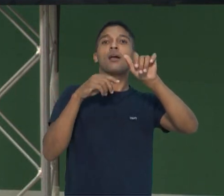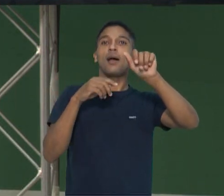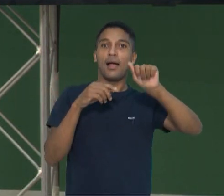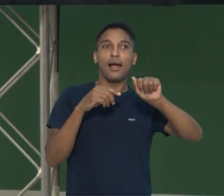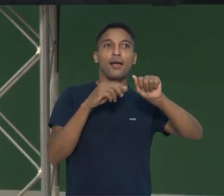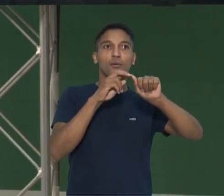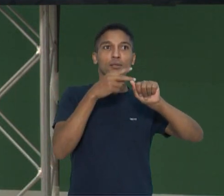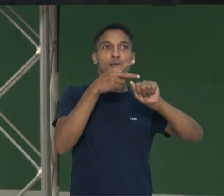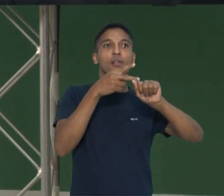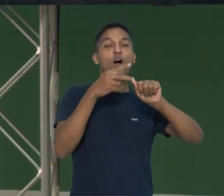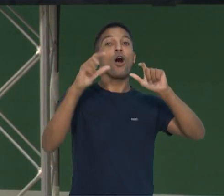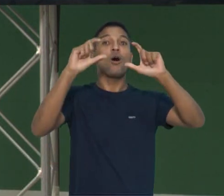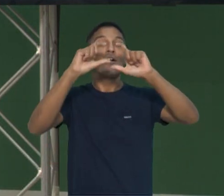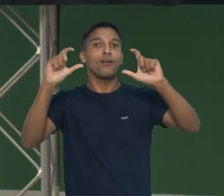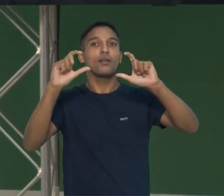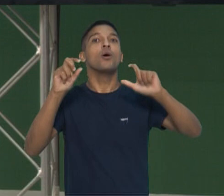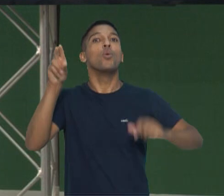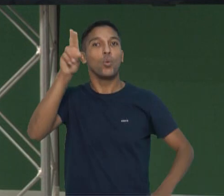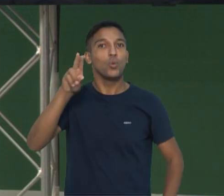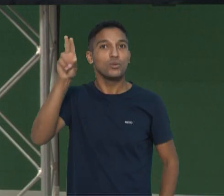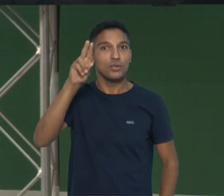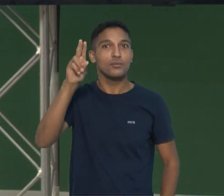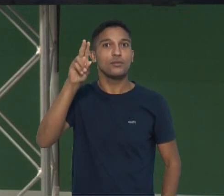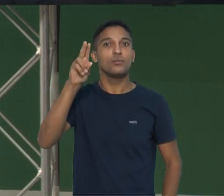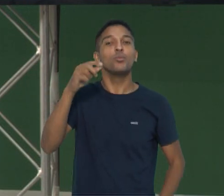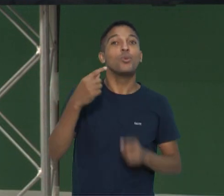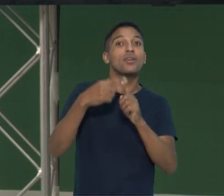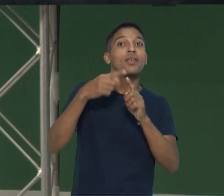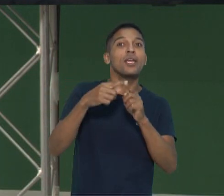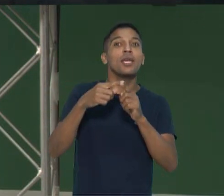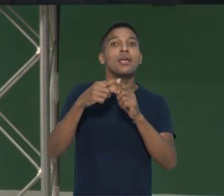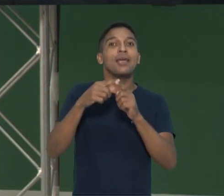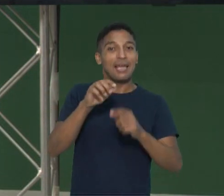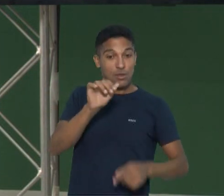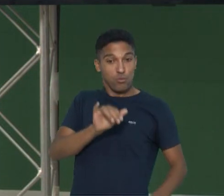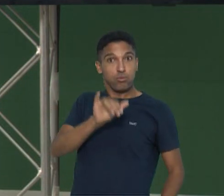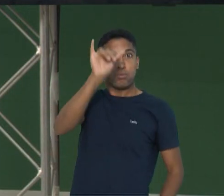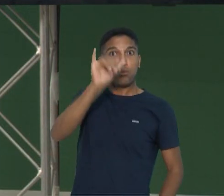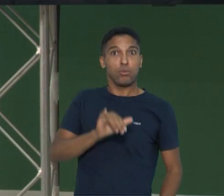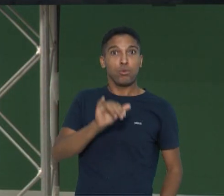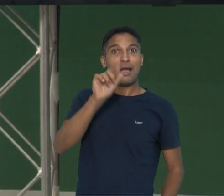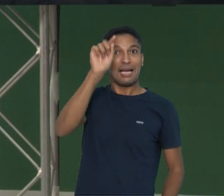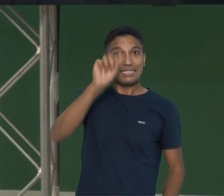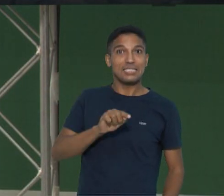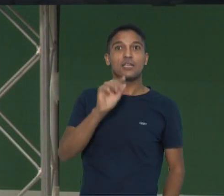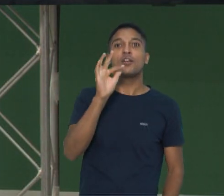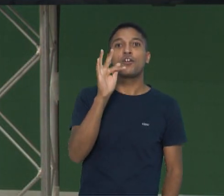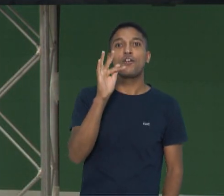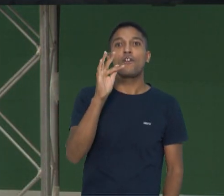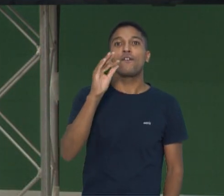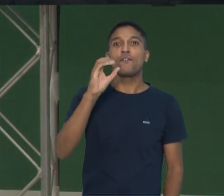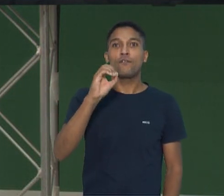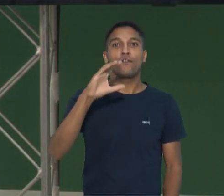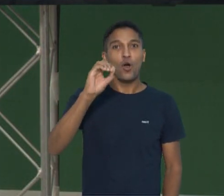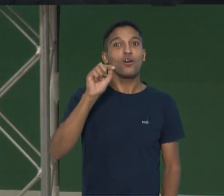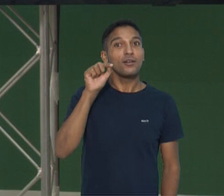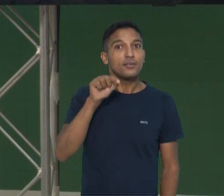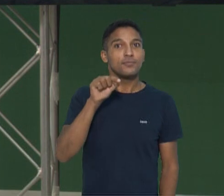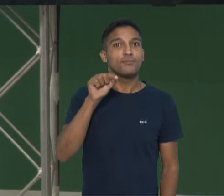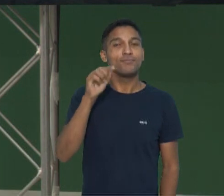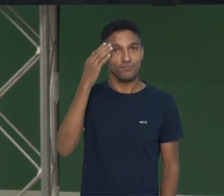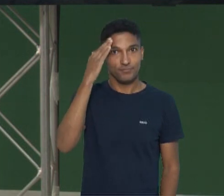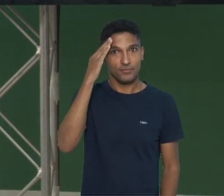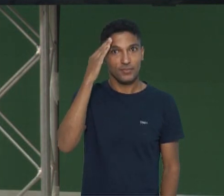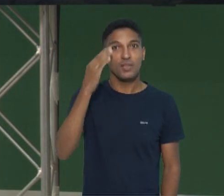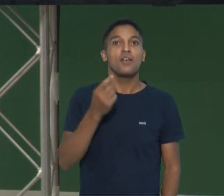isso, nós vamos ver o que está faltando para escrever essa equação. Eu deixei grifado em vermelho aquilo que eu não